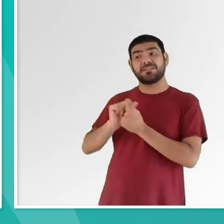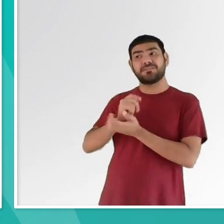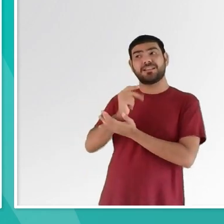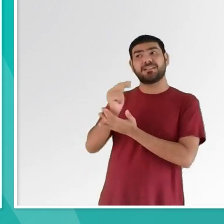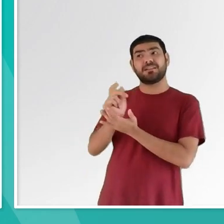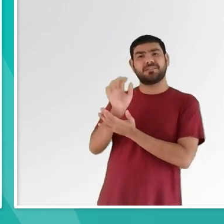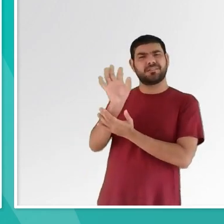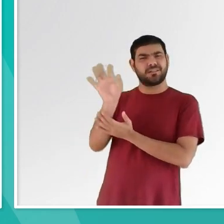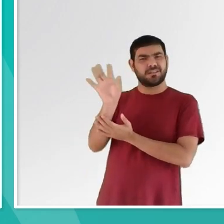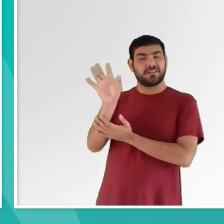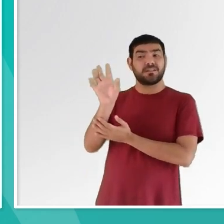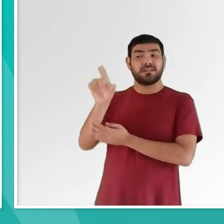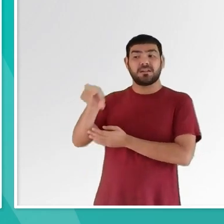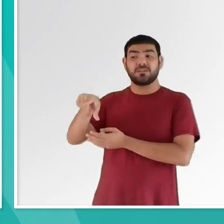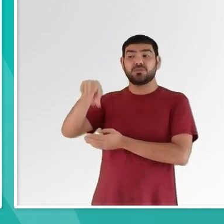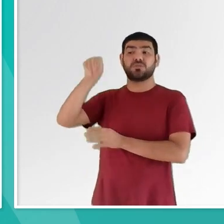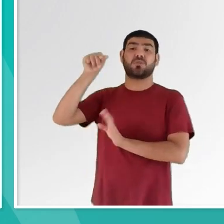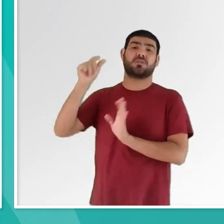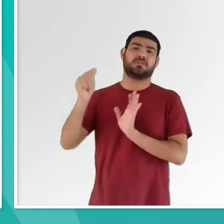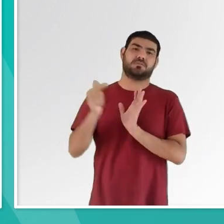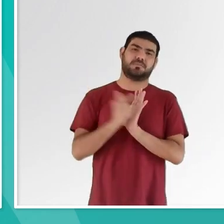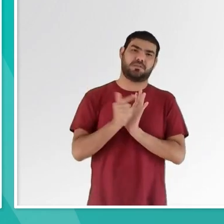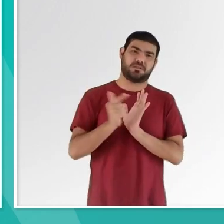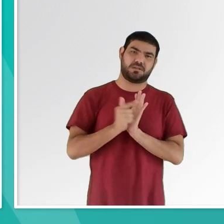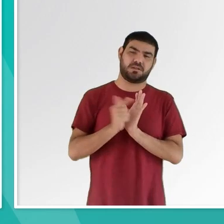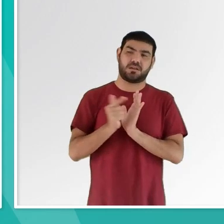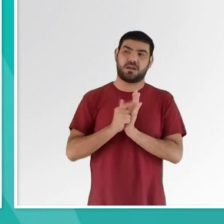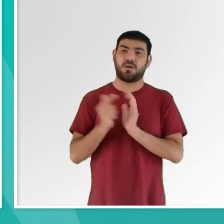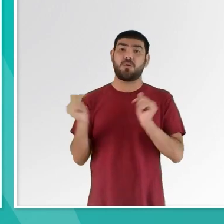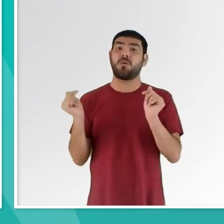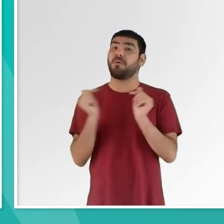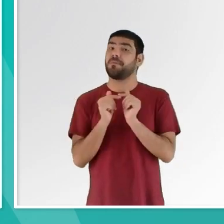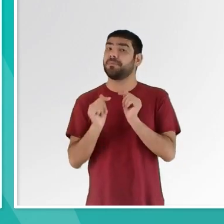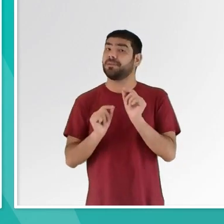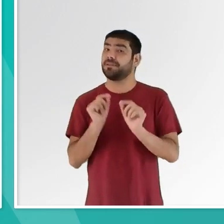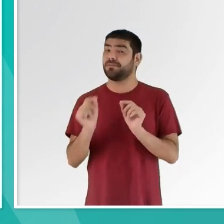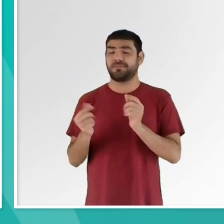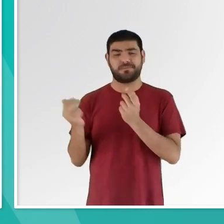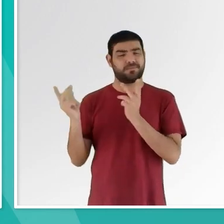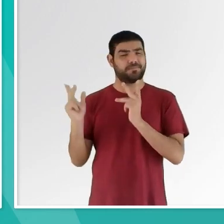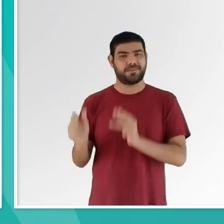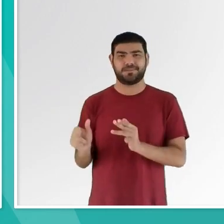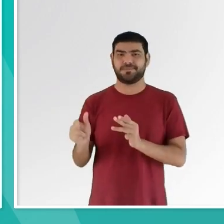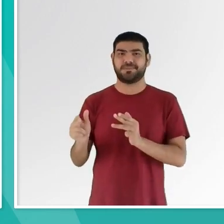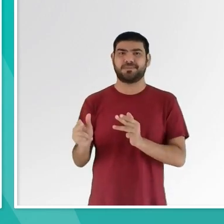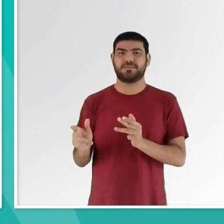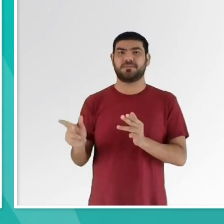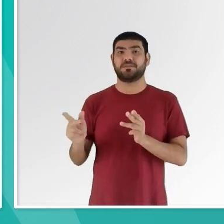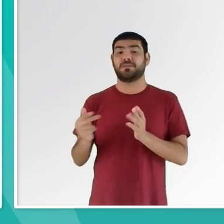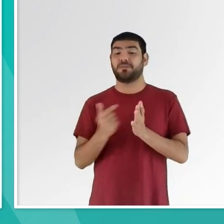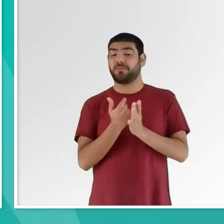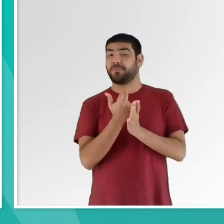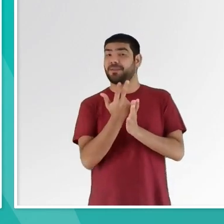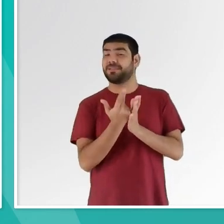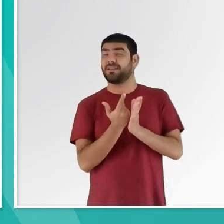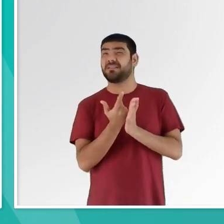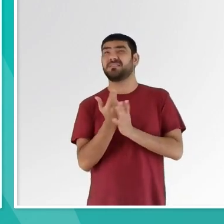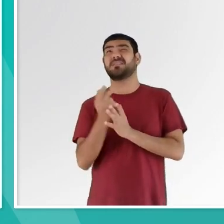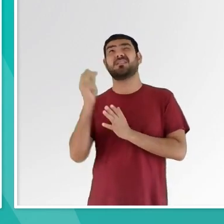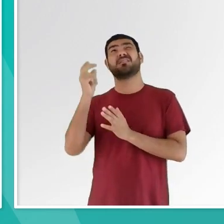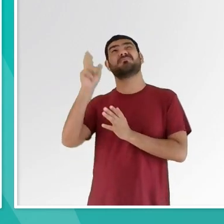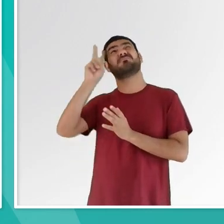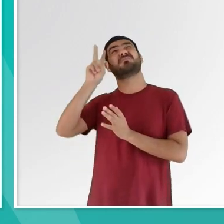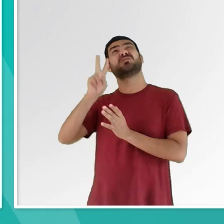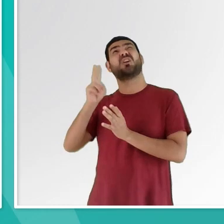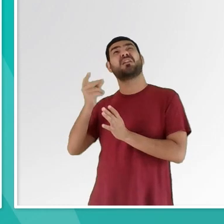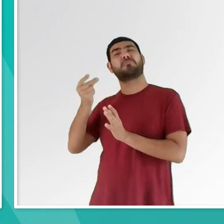dos materiais utilizados está relacionado com a mesma. O desenho existe desde a pré-história, como